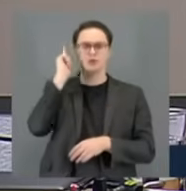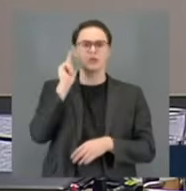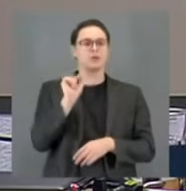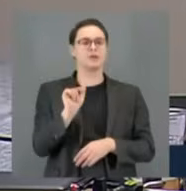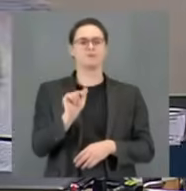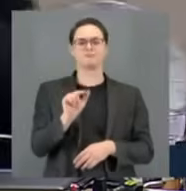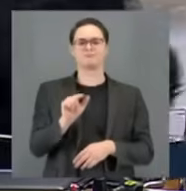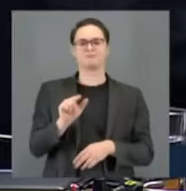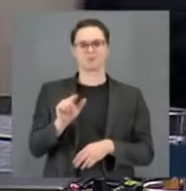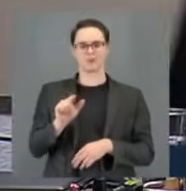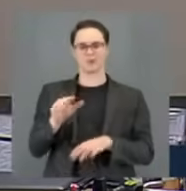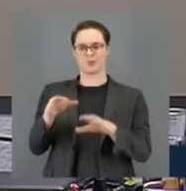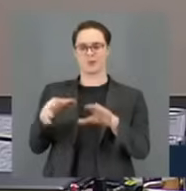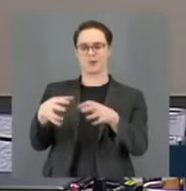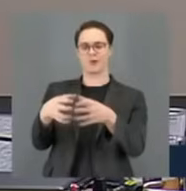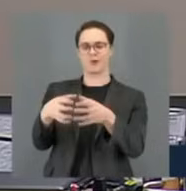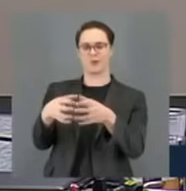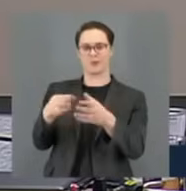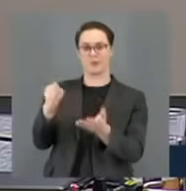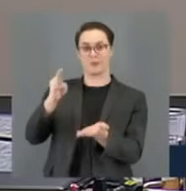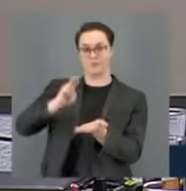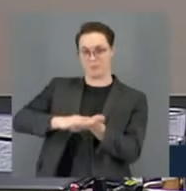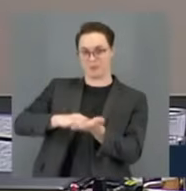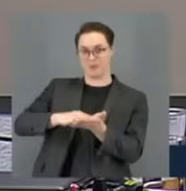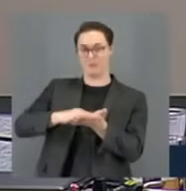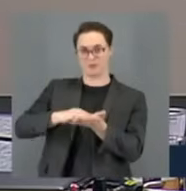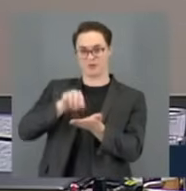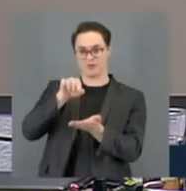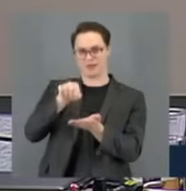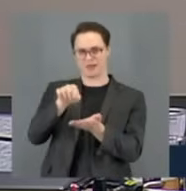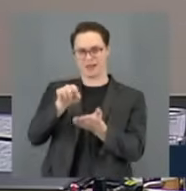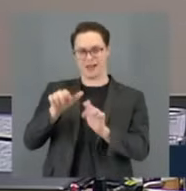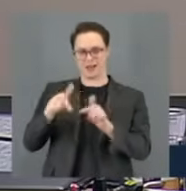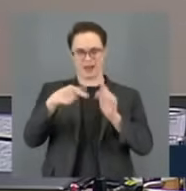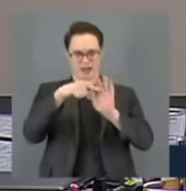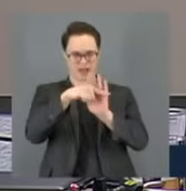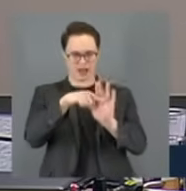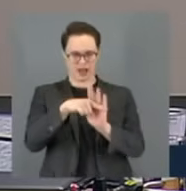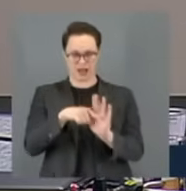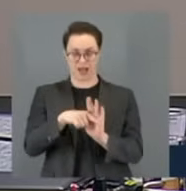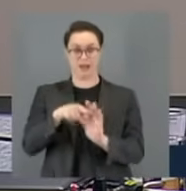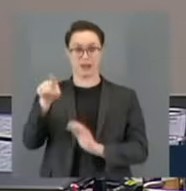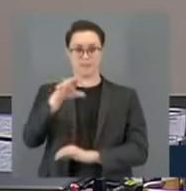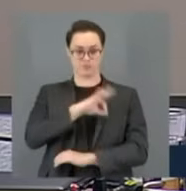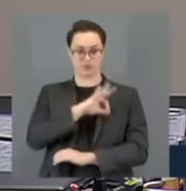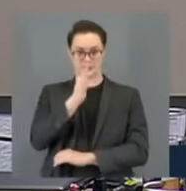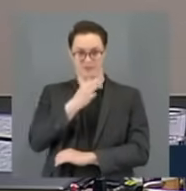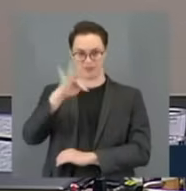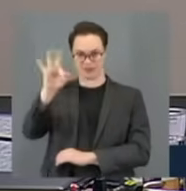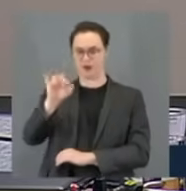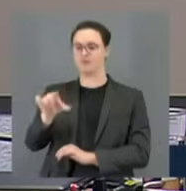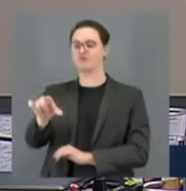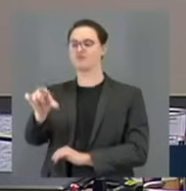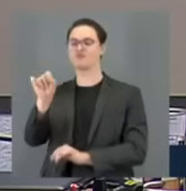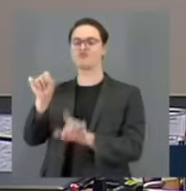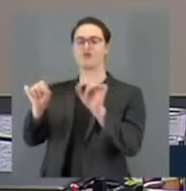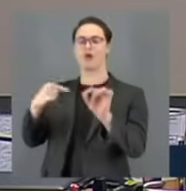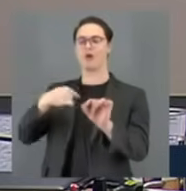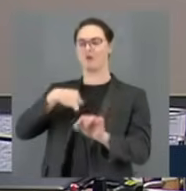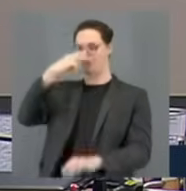escolher a dedo os integrantes das operações da Polícia Federal nesses inquéritos.